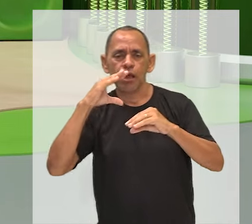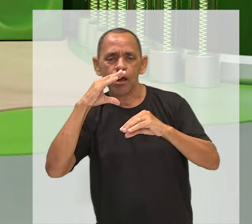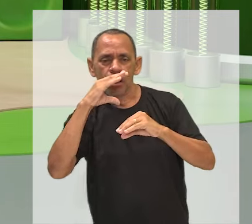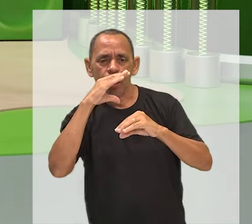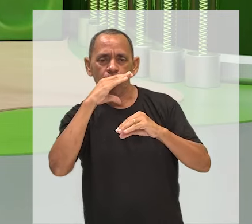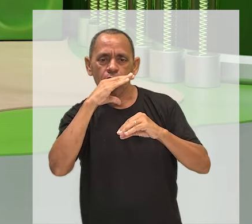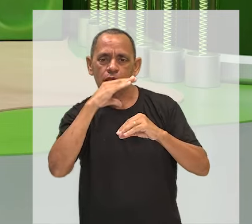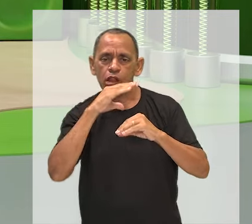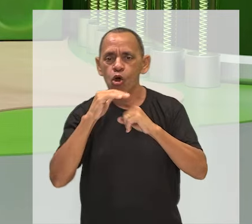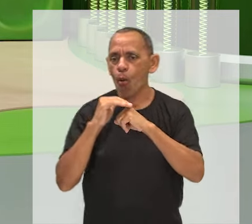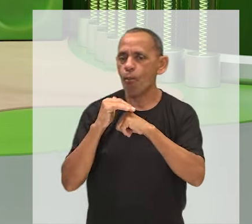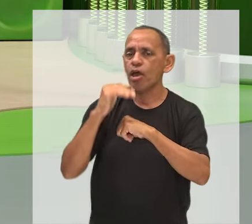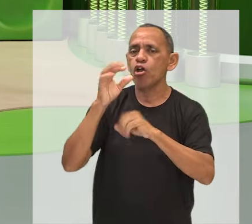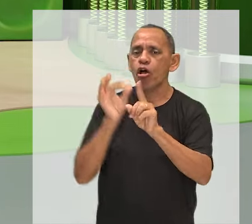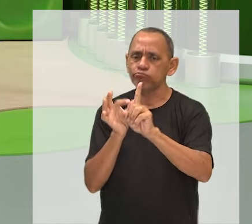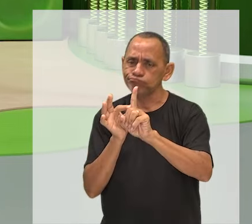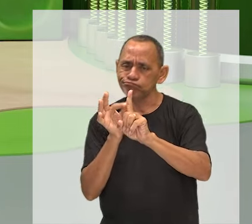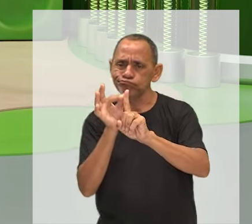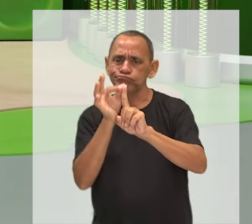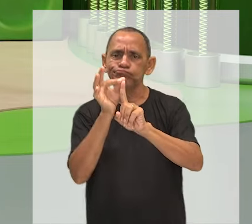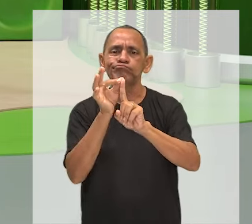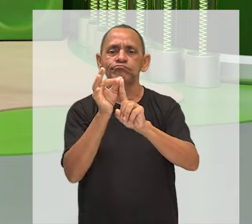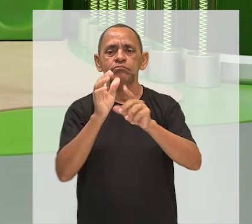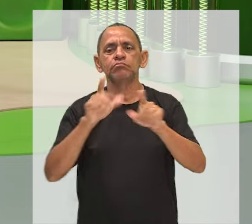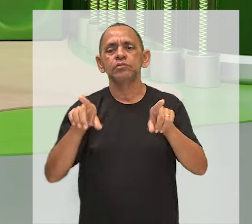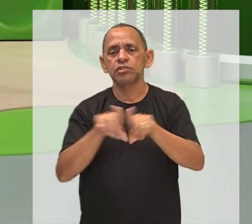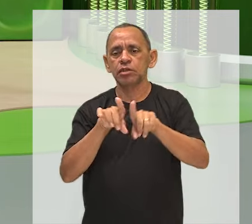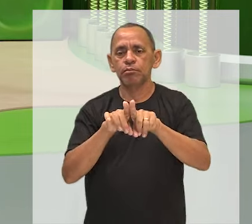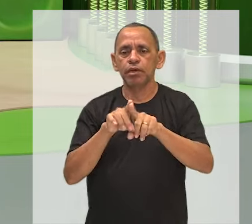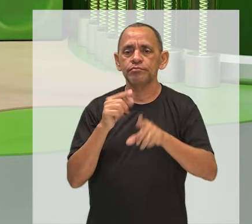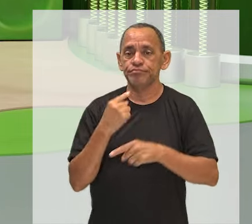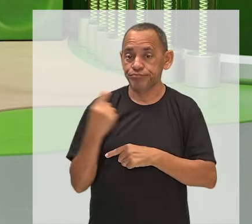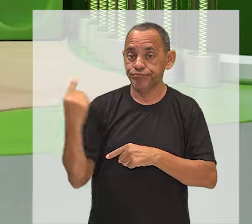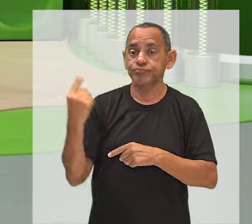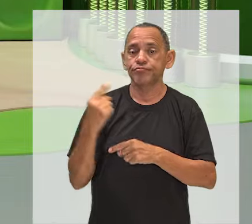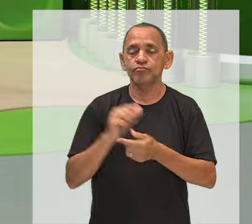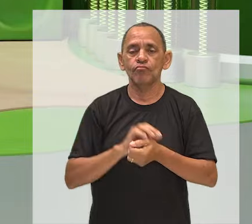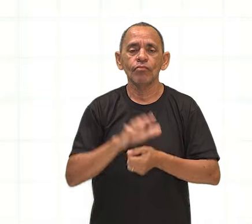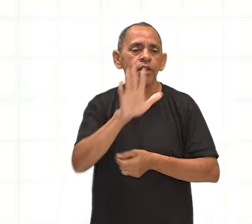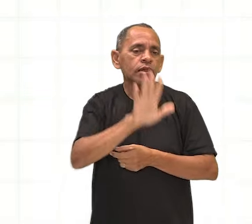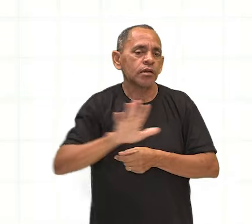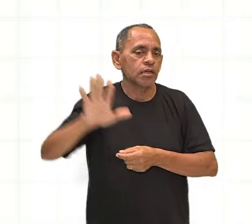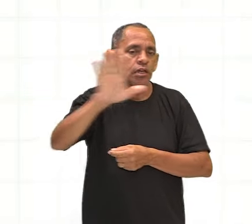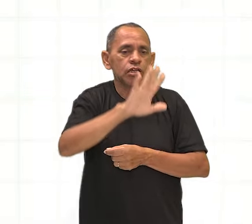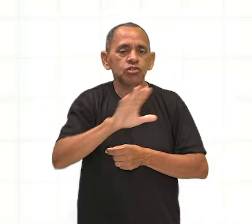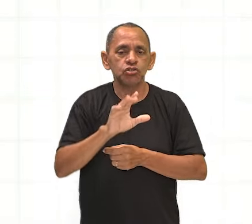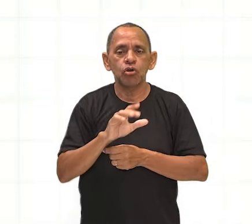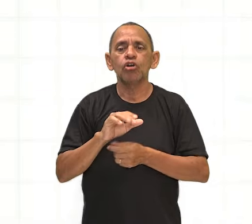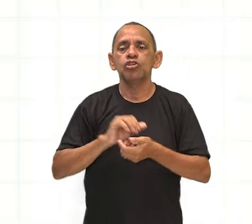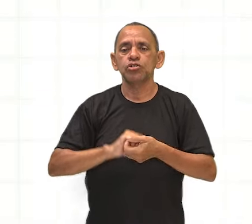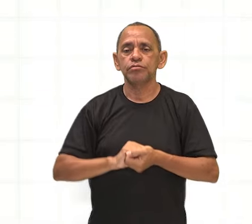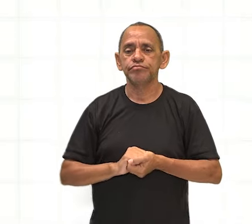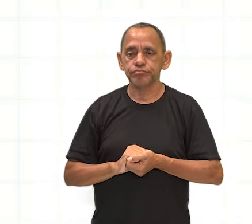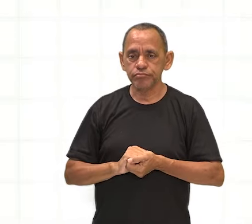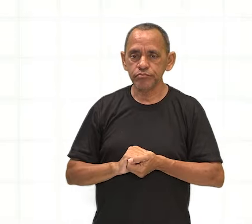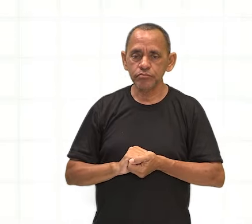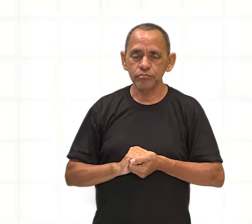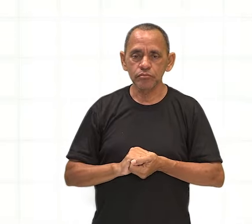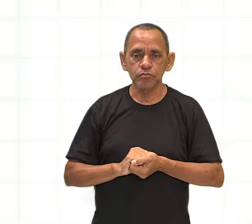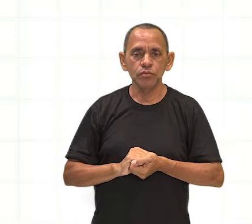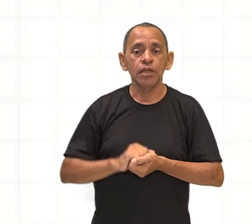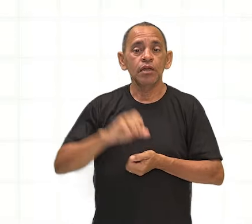estava falando, né? Como a gente viu ali na cartela, estava falando aí que as regiões equatorial e